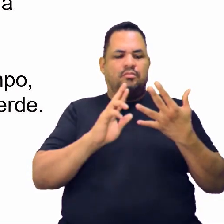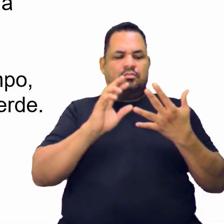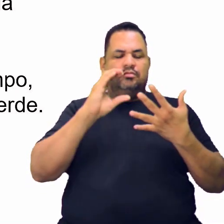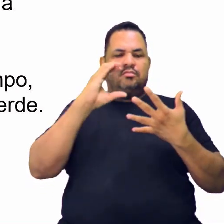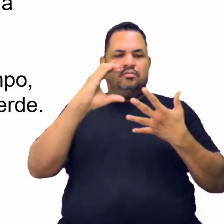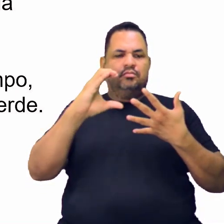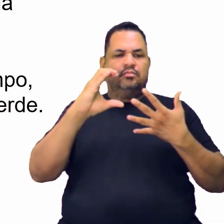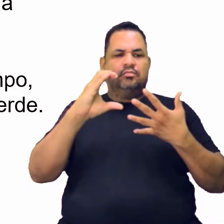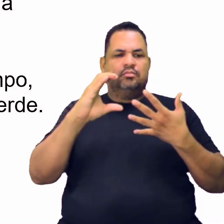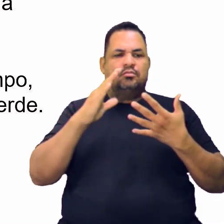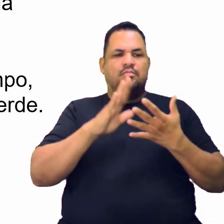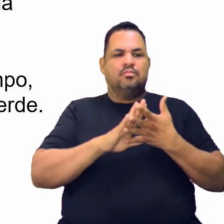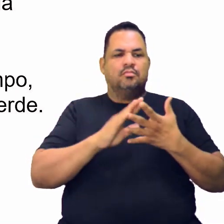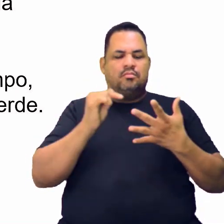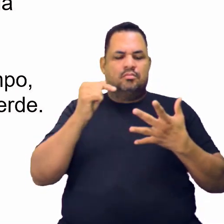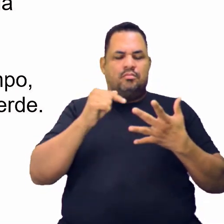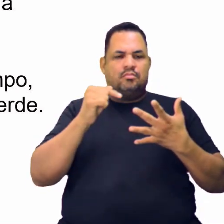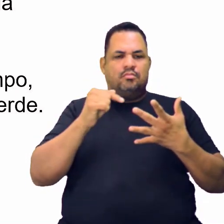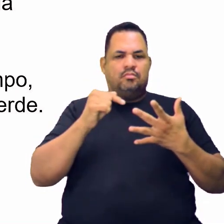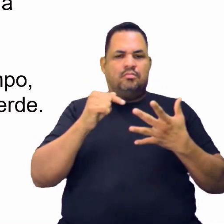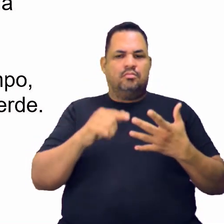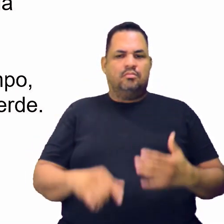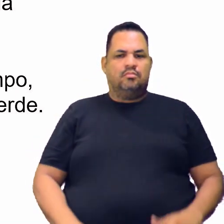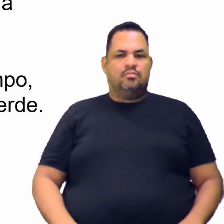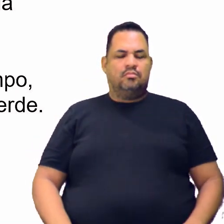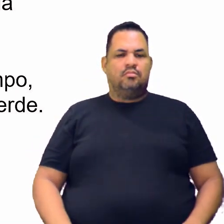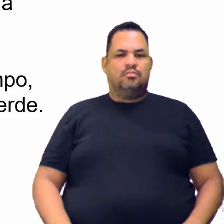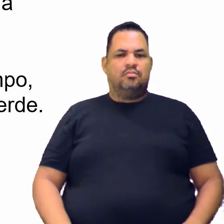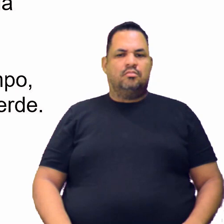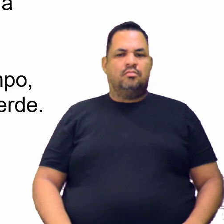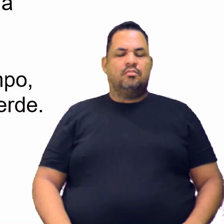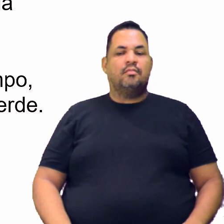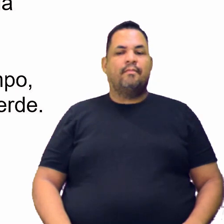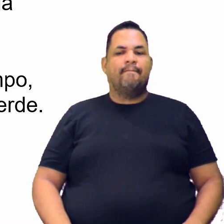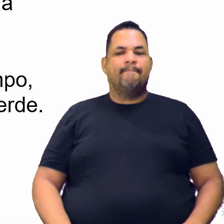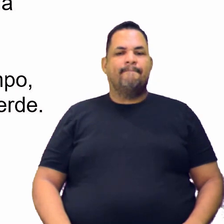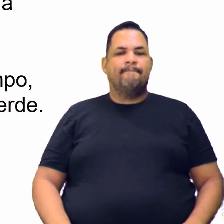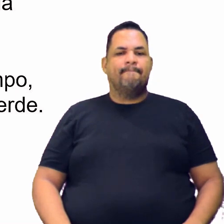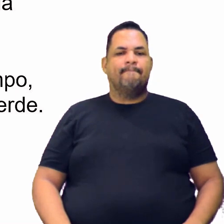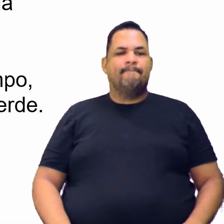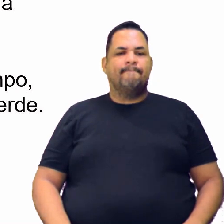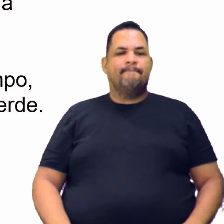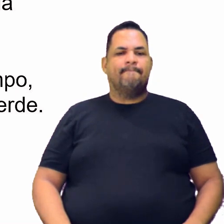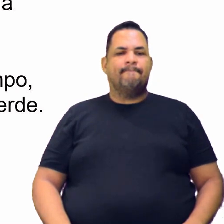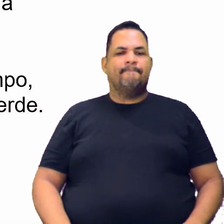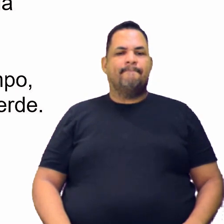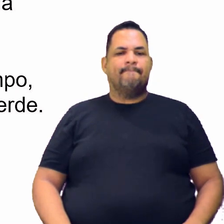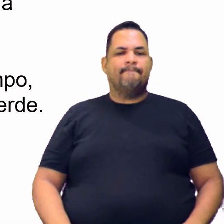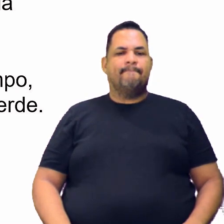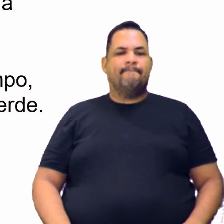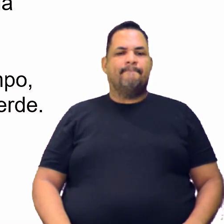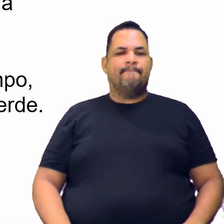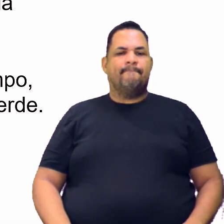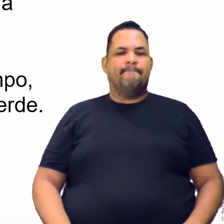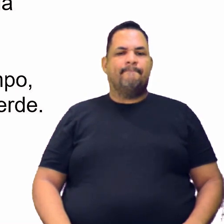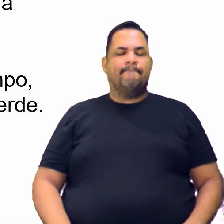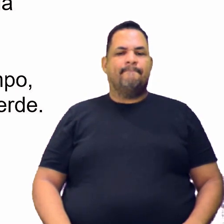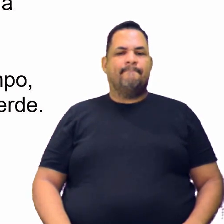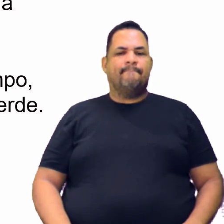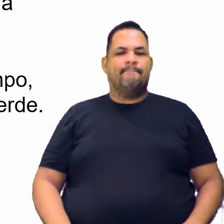a passagem do tempo apaga muitas coisas, mas a memória afetiva registra as coisas que emocionalmente